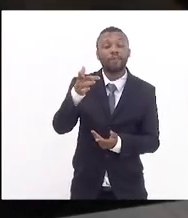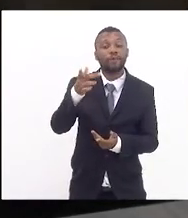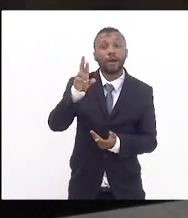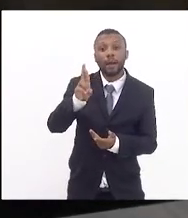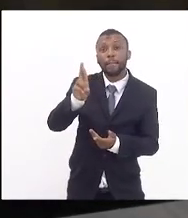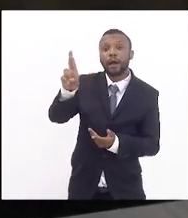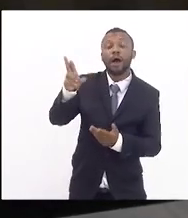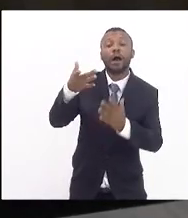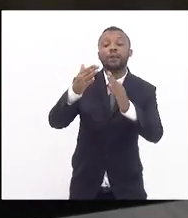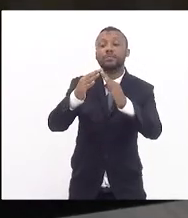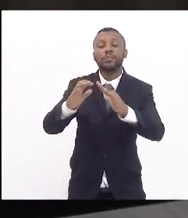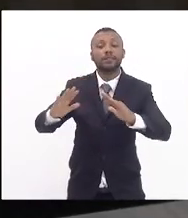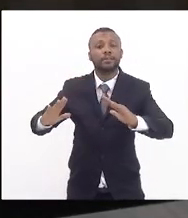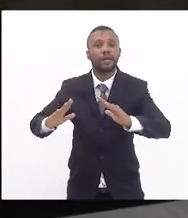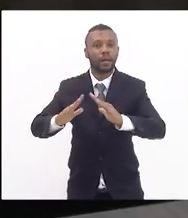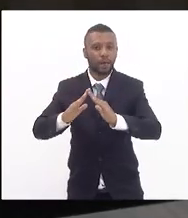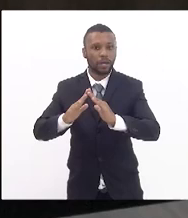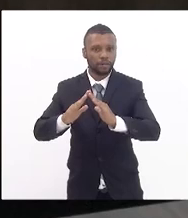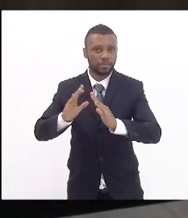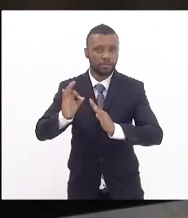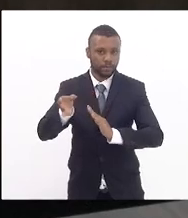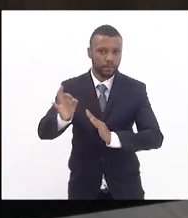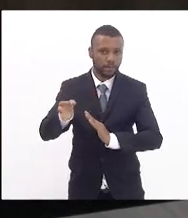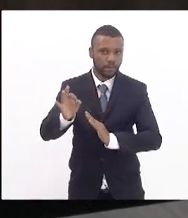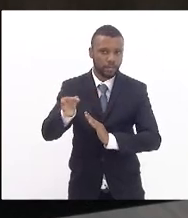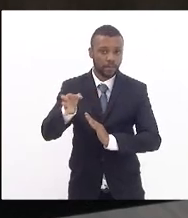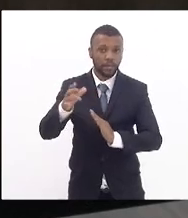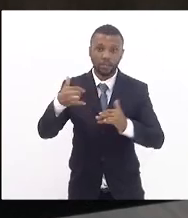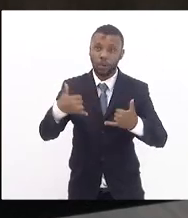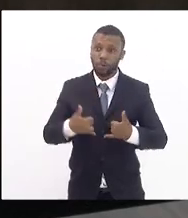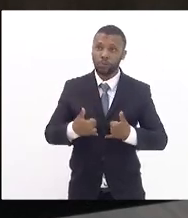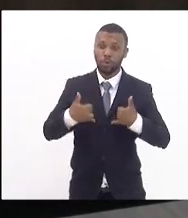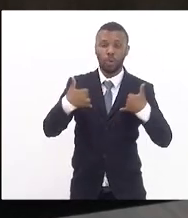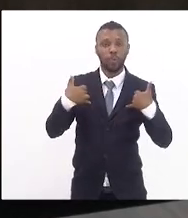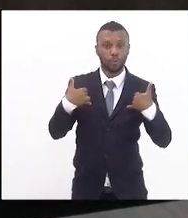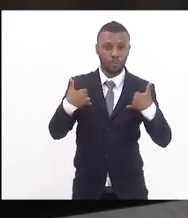terreiro. Dona de terreiro. Tenho muito orgulho.